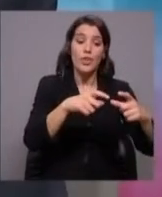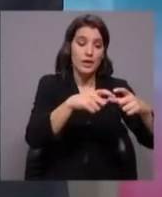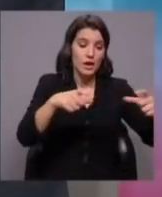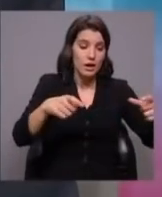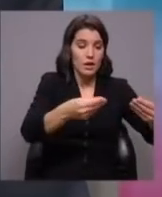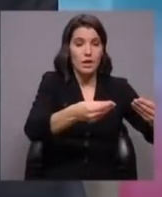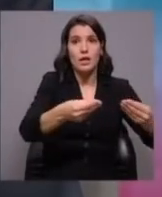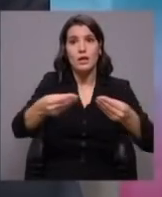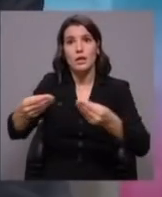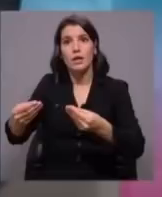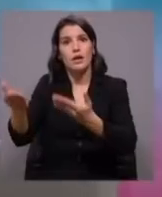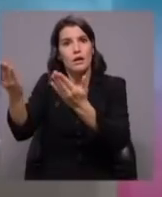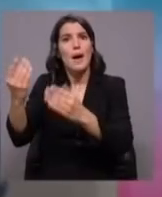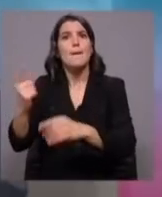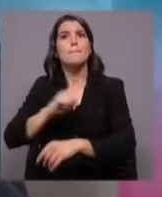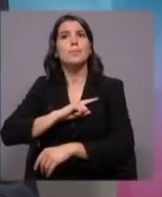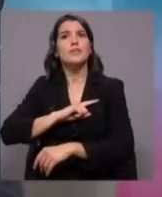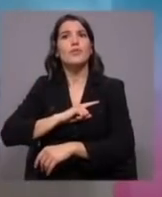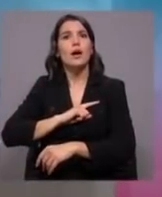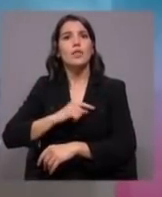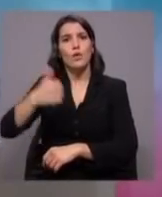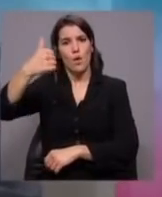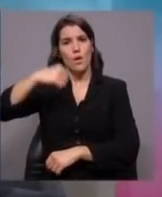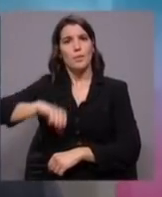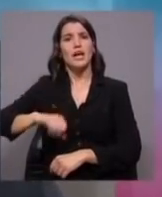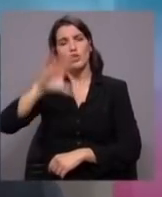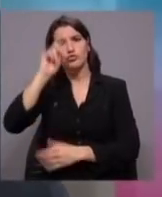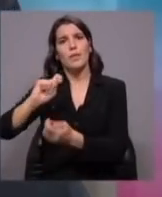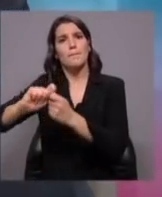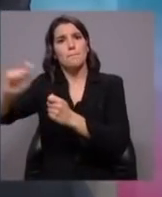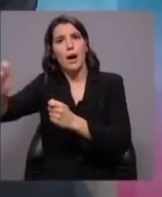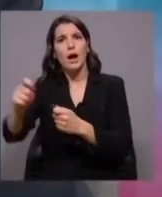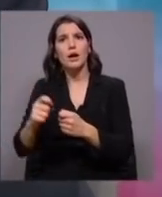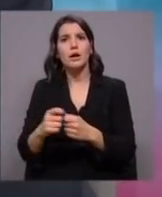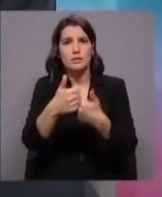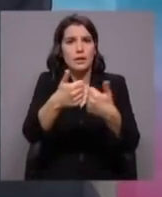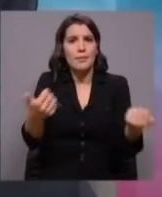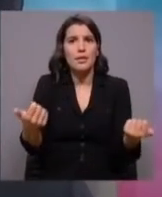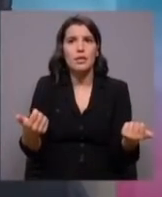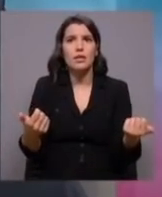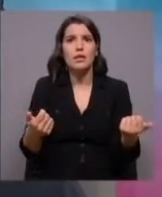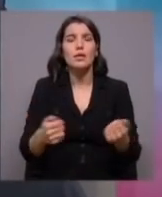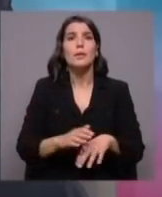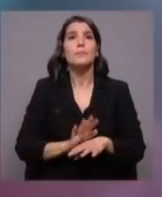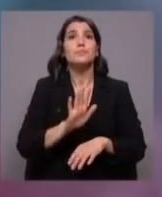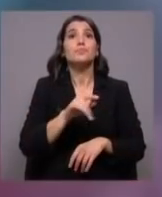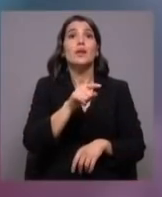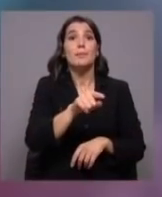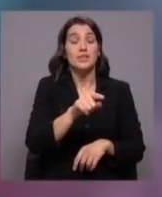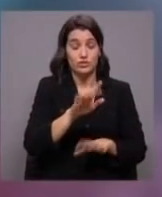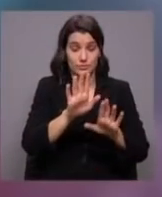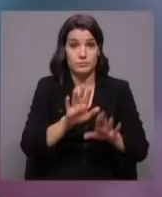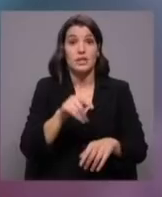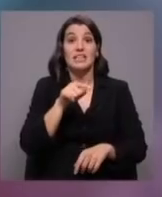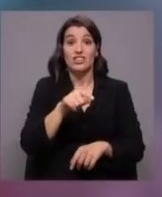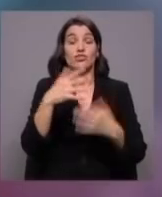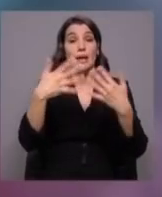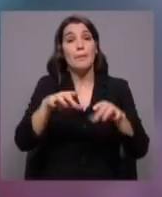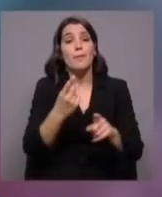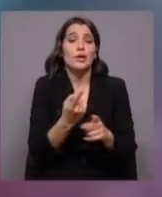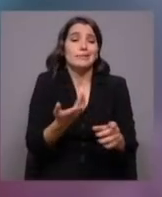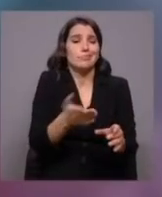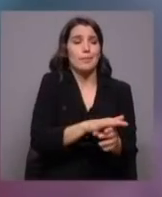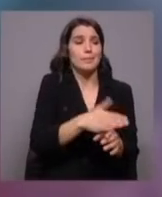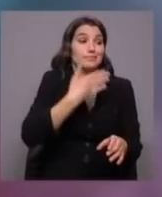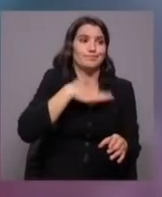pode recorrer ao serviço privado claro e para podes. O Estado paga. Sobre as funções, deixa-me só dizer uma quer coisa, dizer, isso está mal no sentido, é um remedeio, é um remedeio. Então, mas